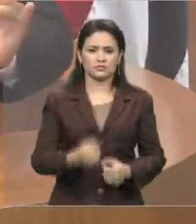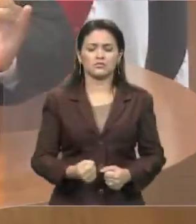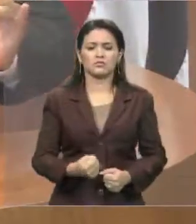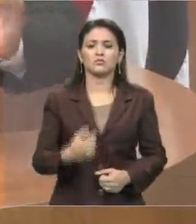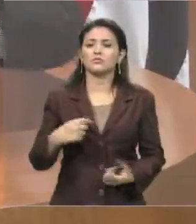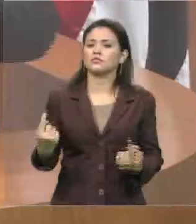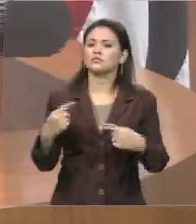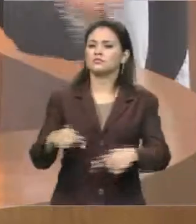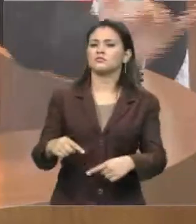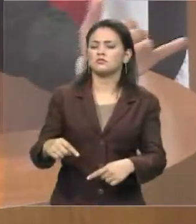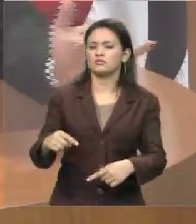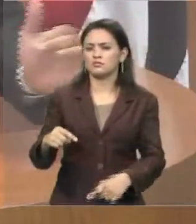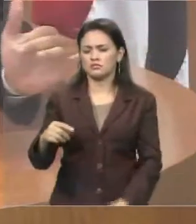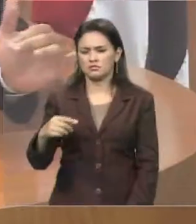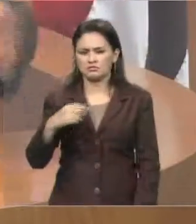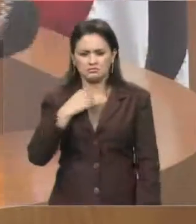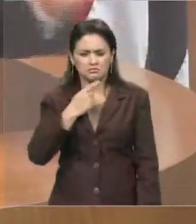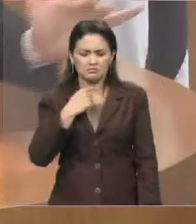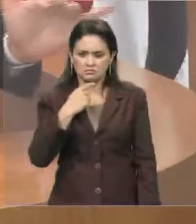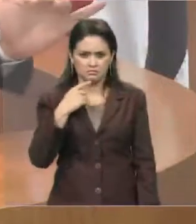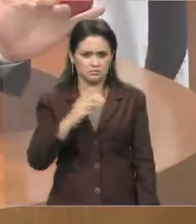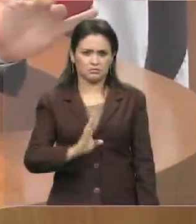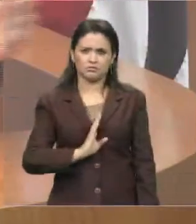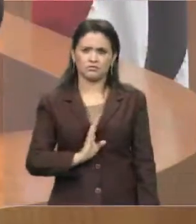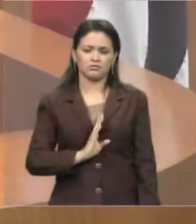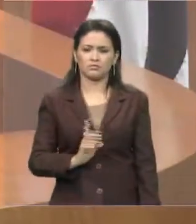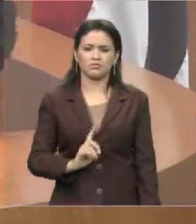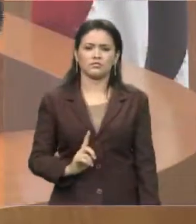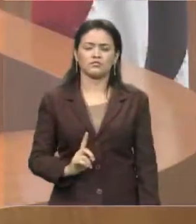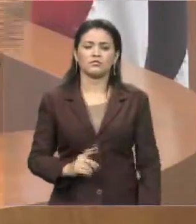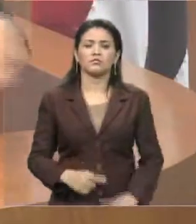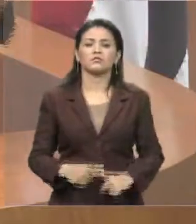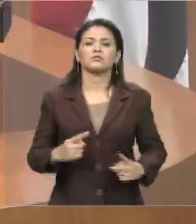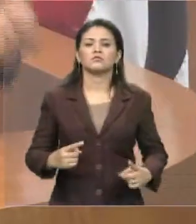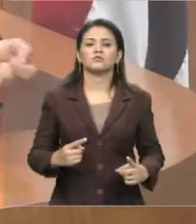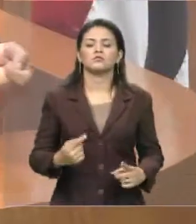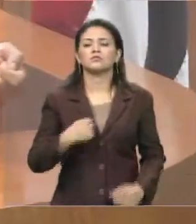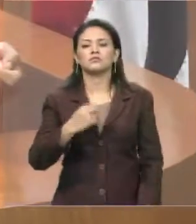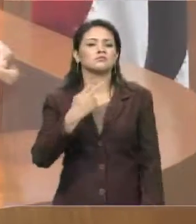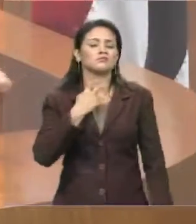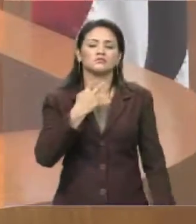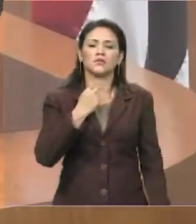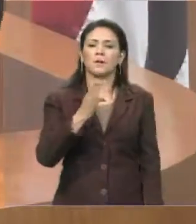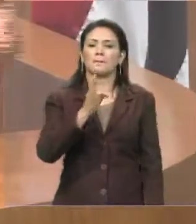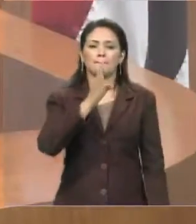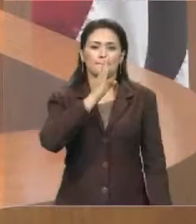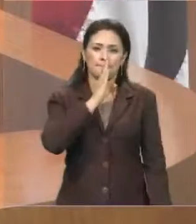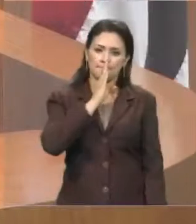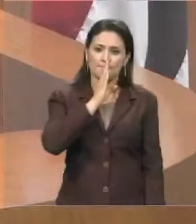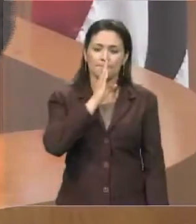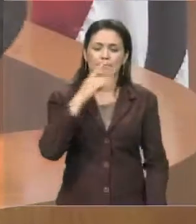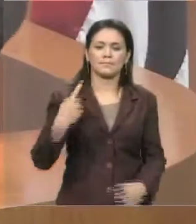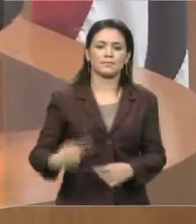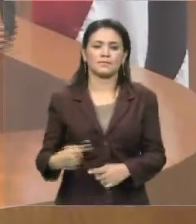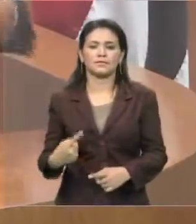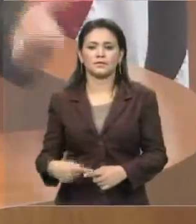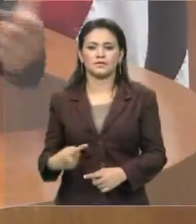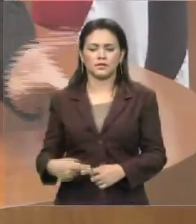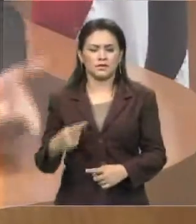ninguém, a político nenhum em Bacabal. Não sou contra. Agora, não posso me calar em função